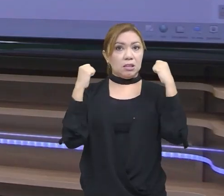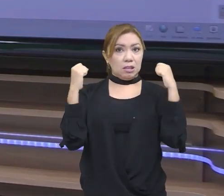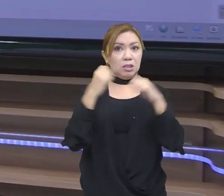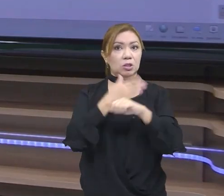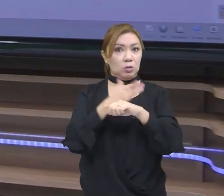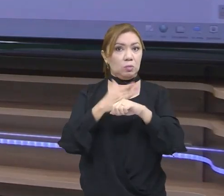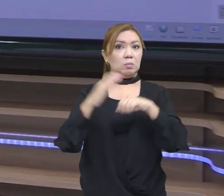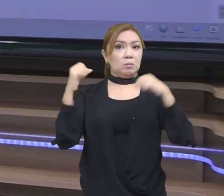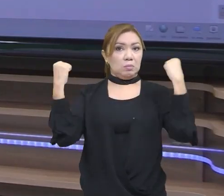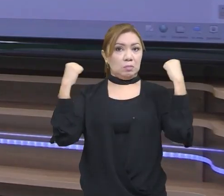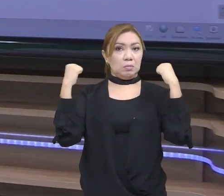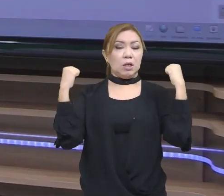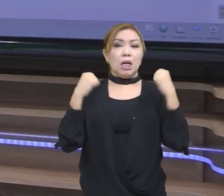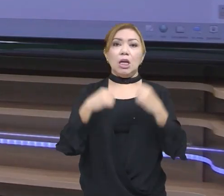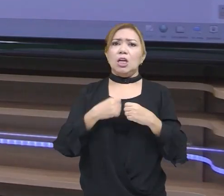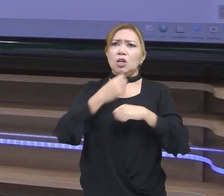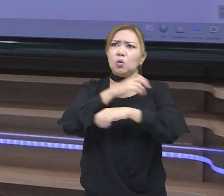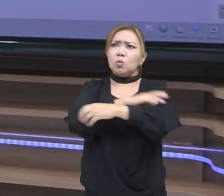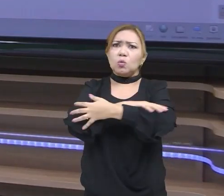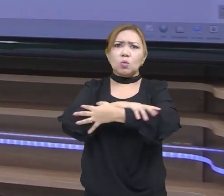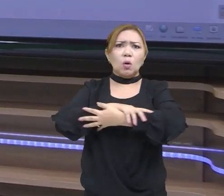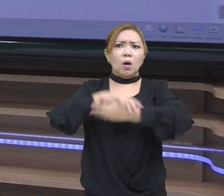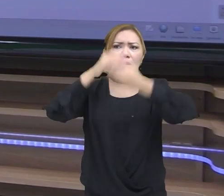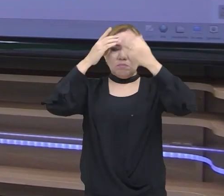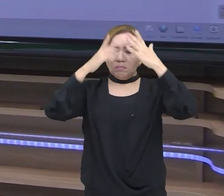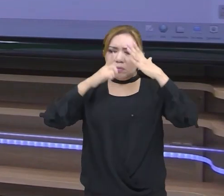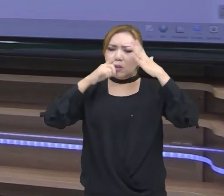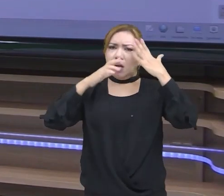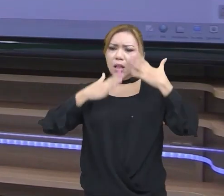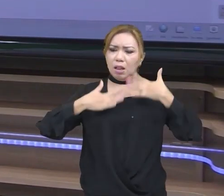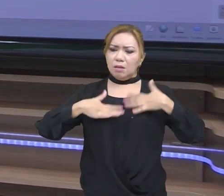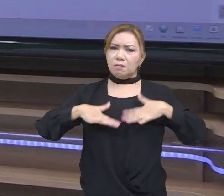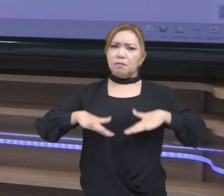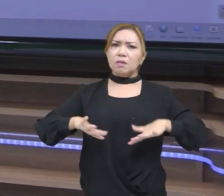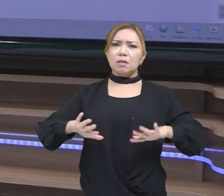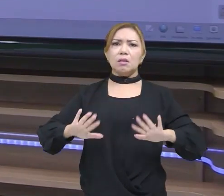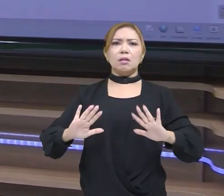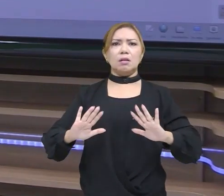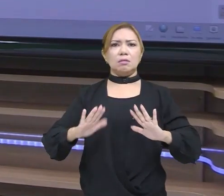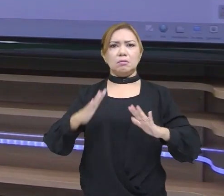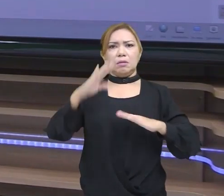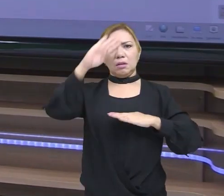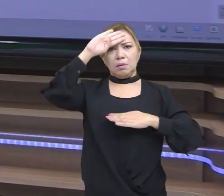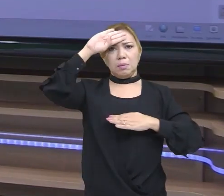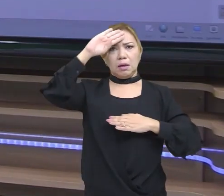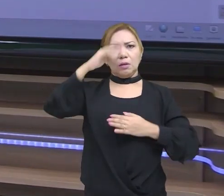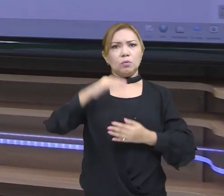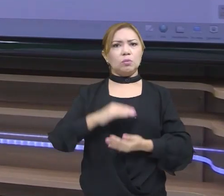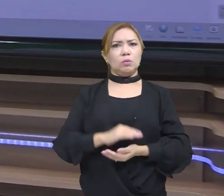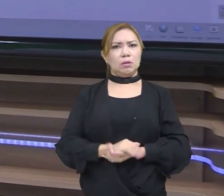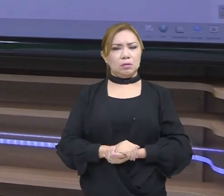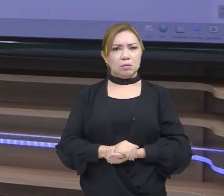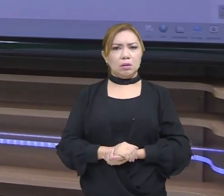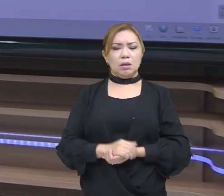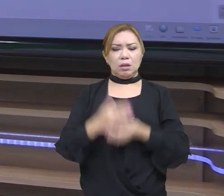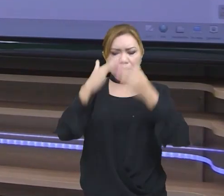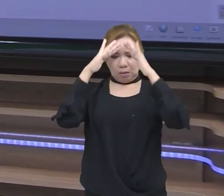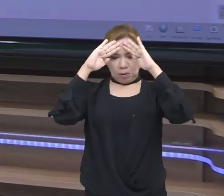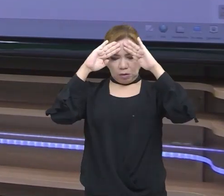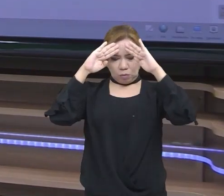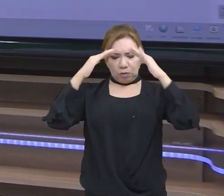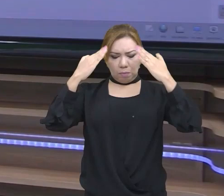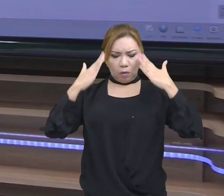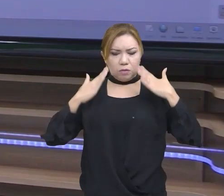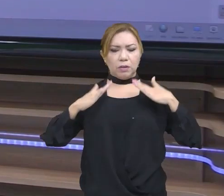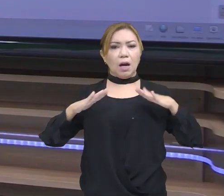ele alivia essa temperatura. Então, uma das funções dele é fazer com que a temperatura se